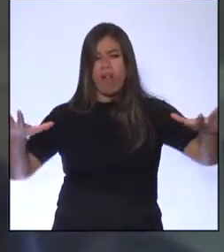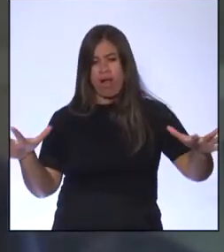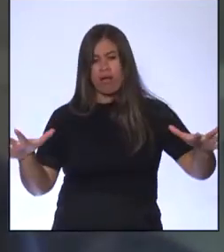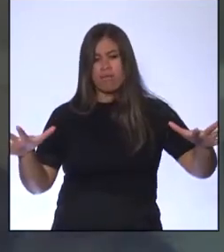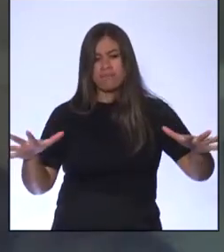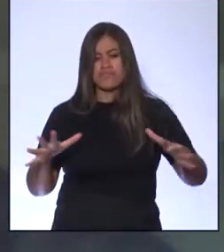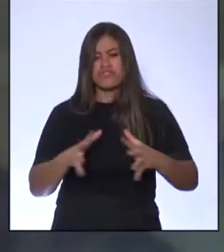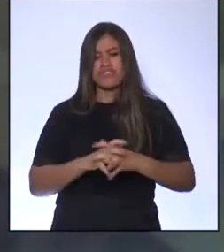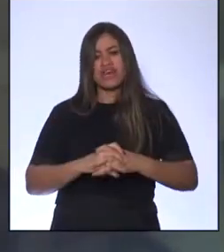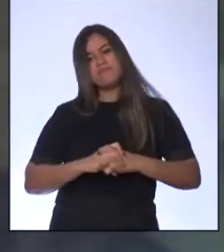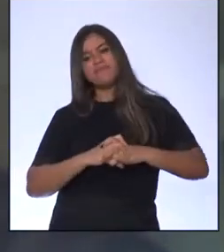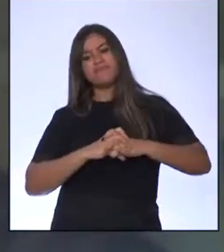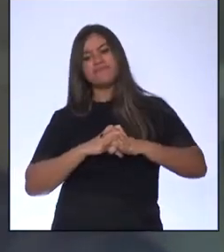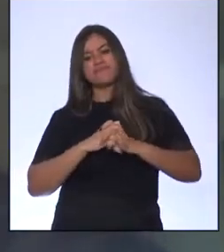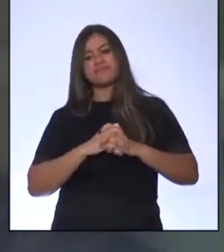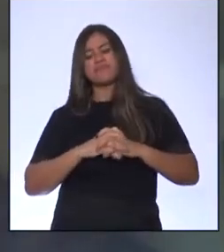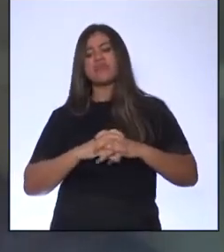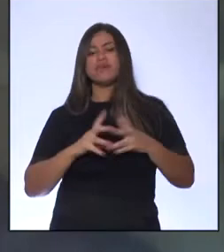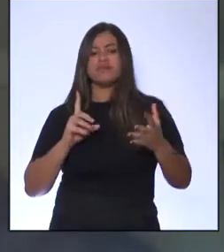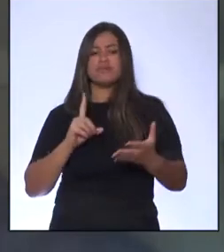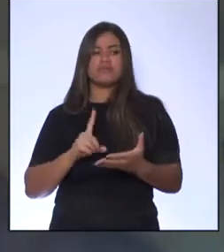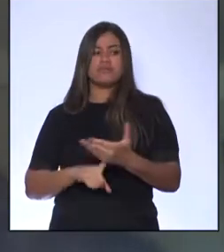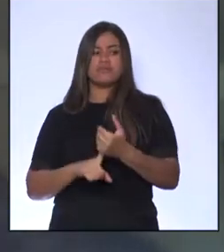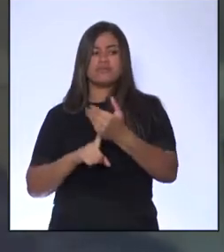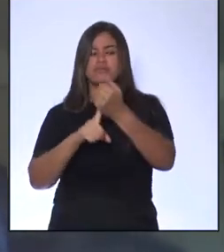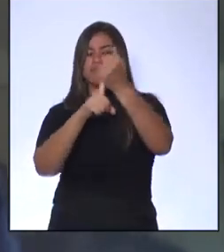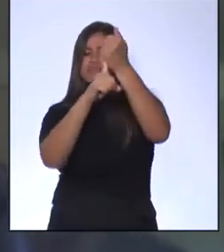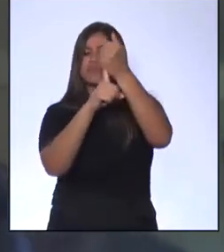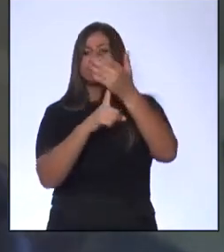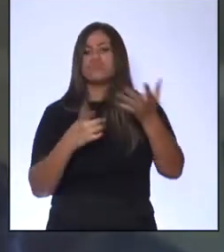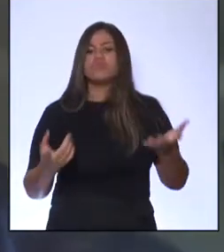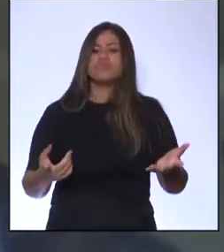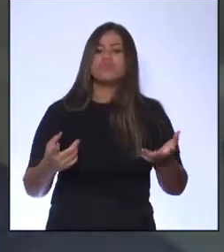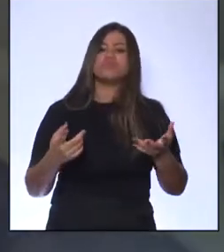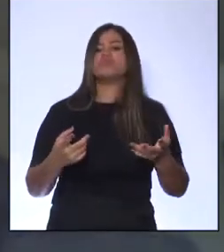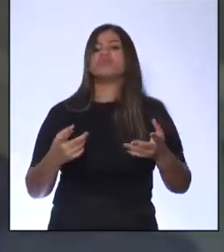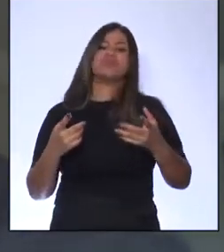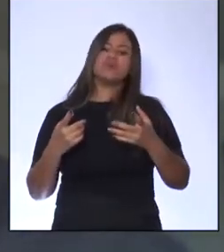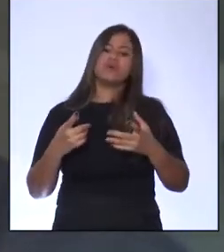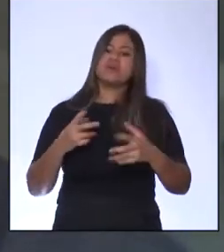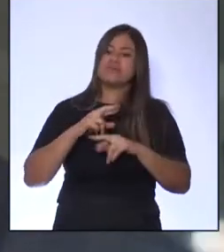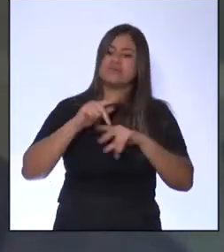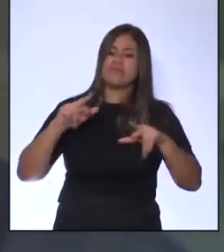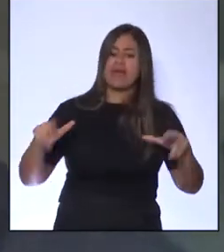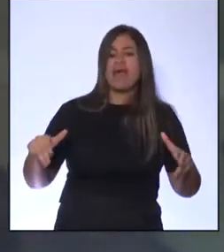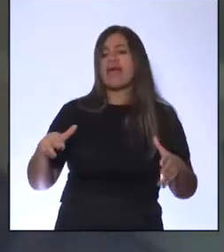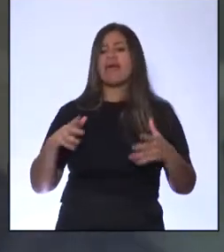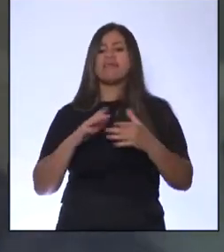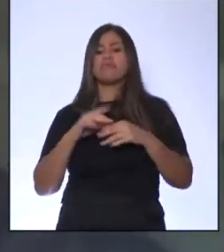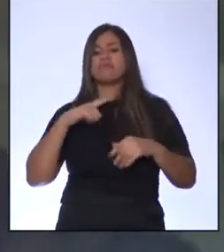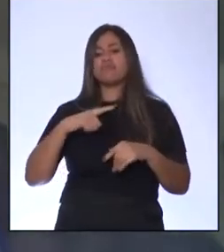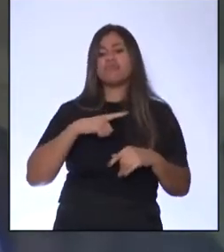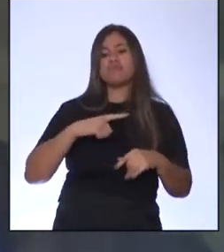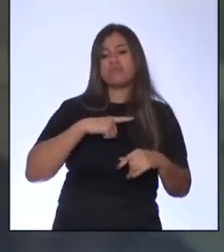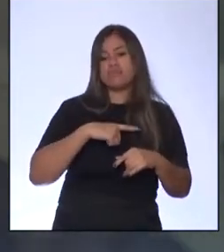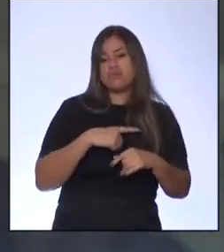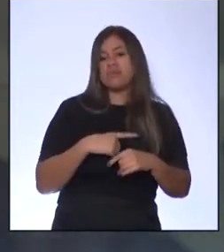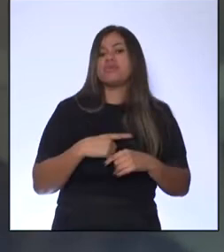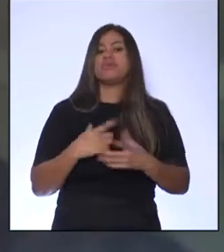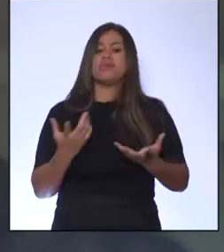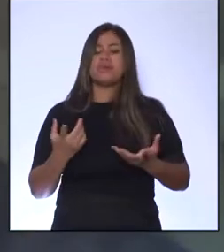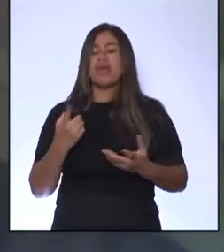as mídias, tecnologias, e que o tempo agora, na verdade, nos coloca sobre uma